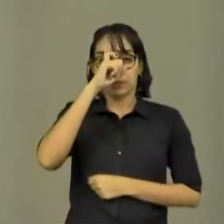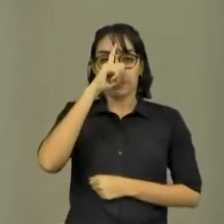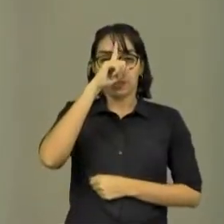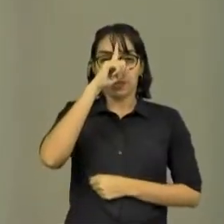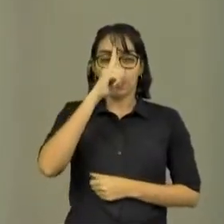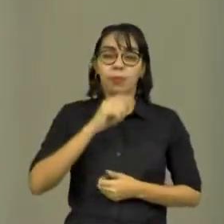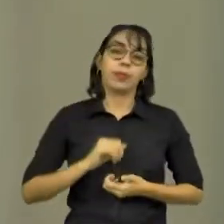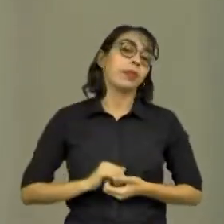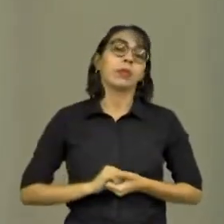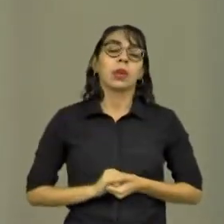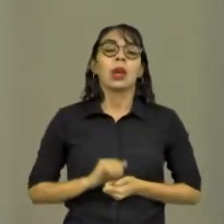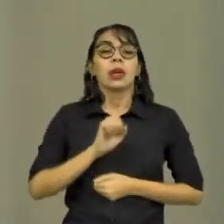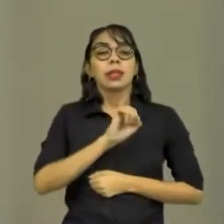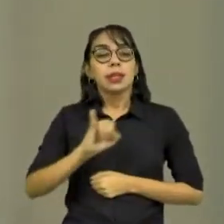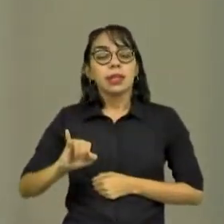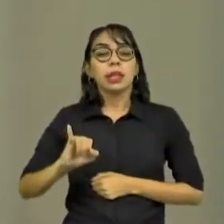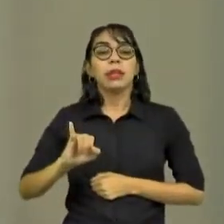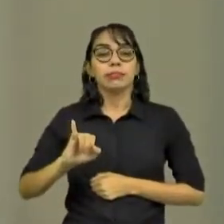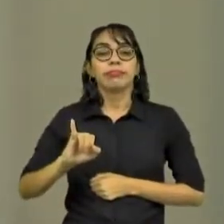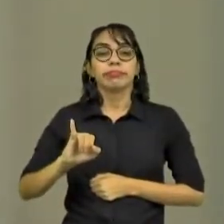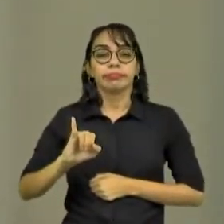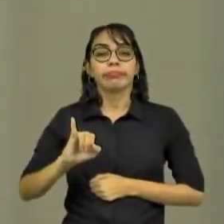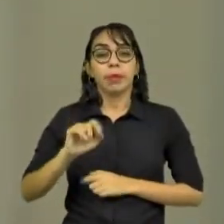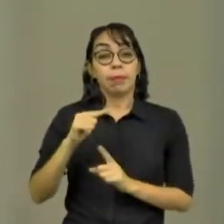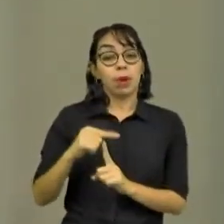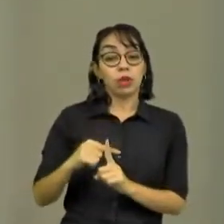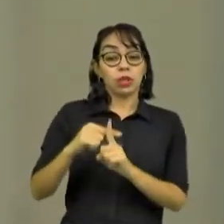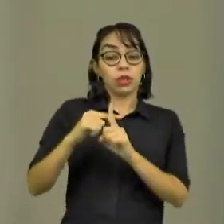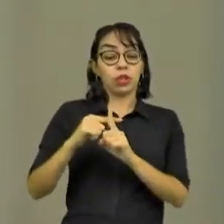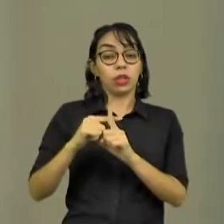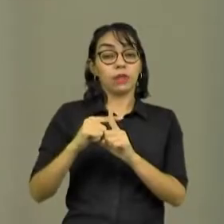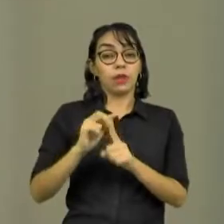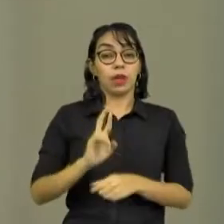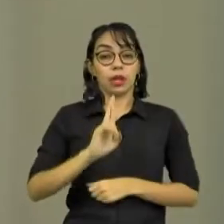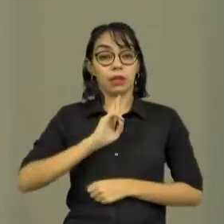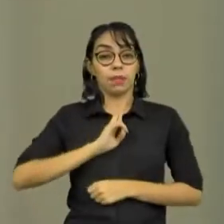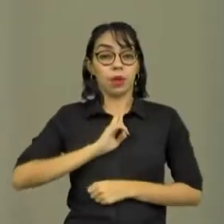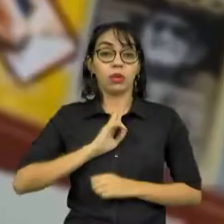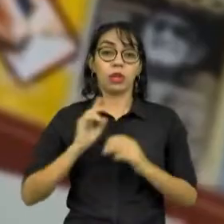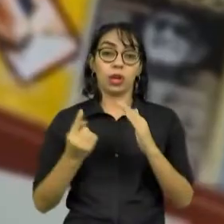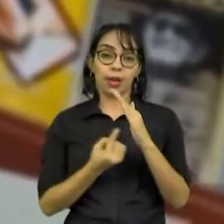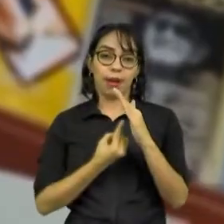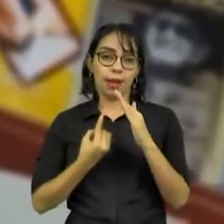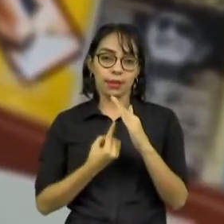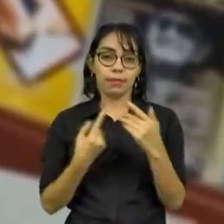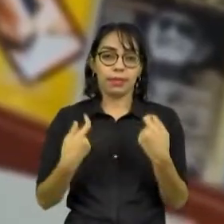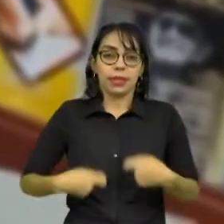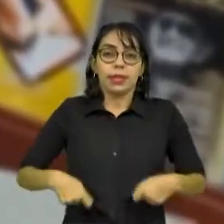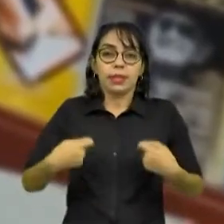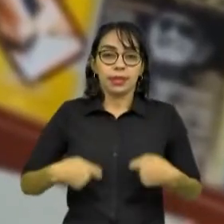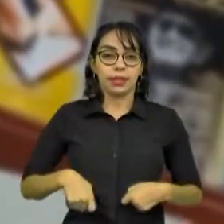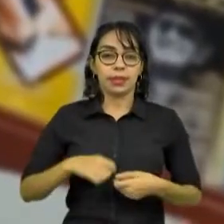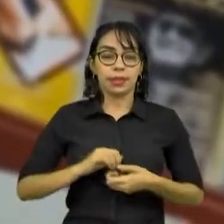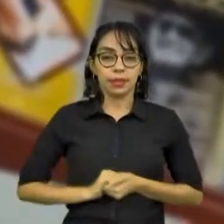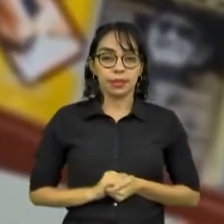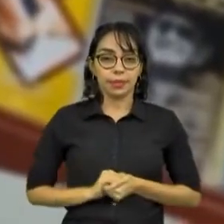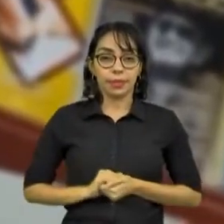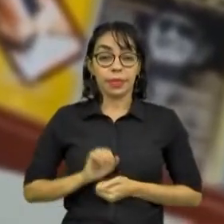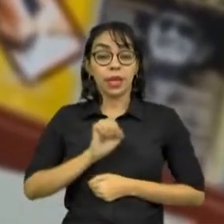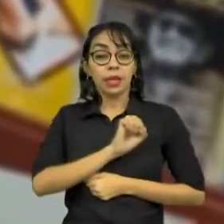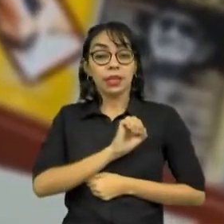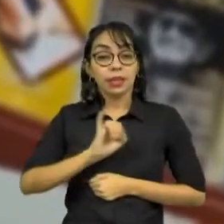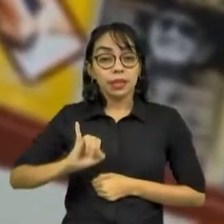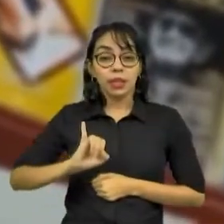estiver com vírus, assim que identificado, ficar em isolamento. Uma vez você identificou algum